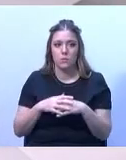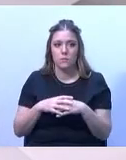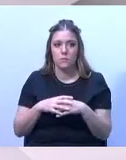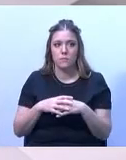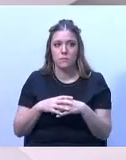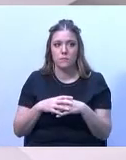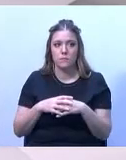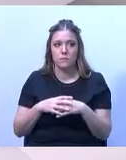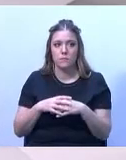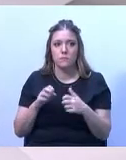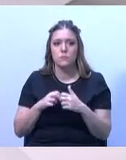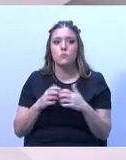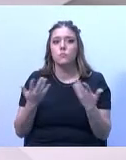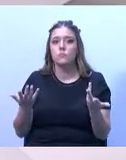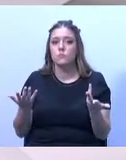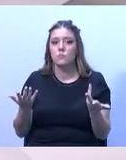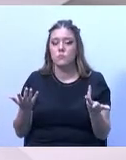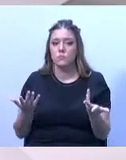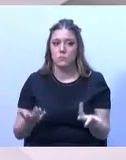isto?